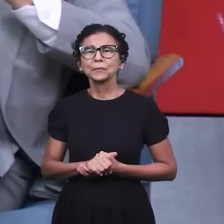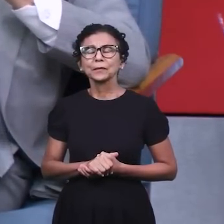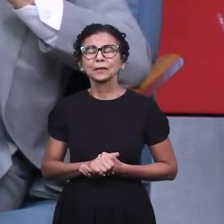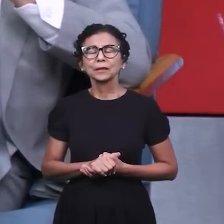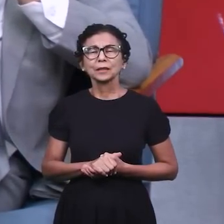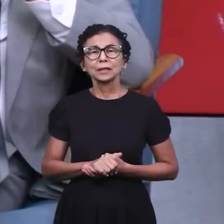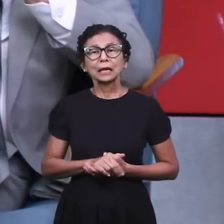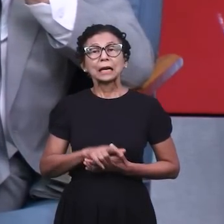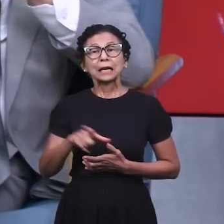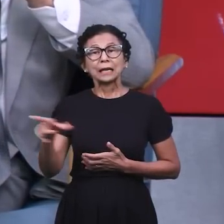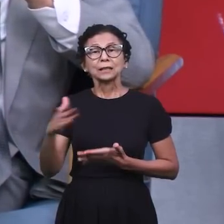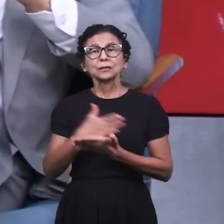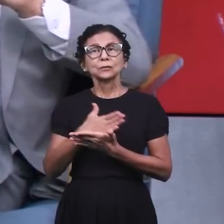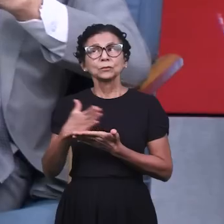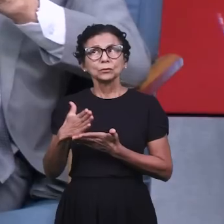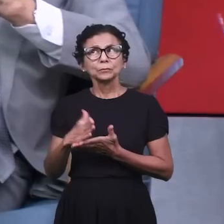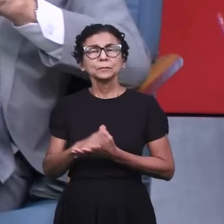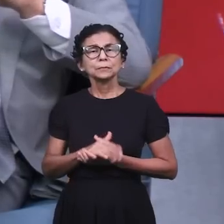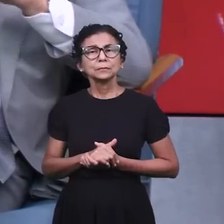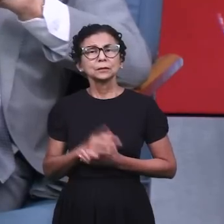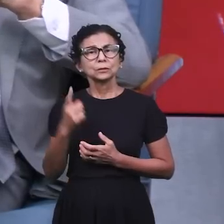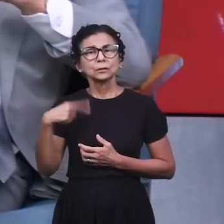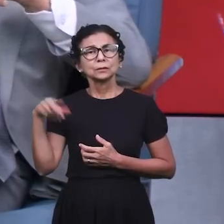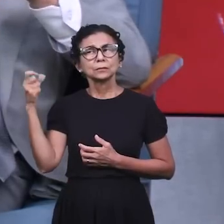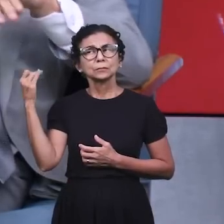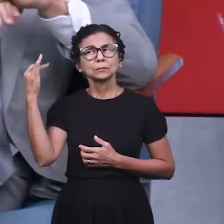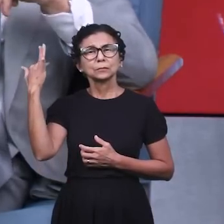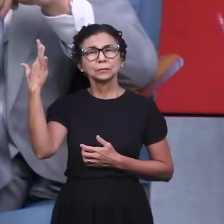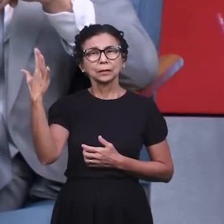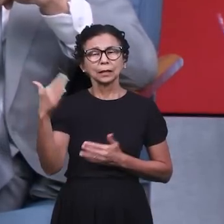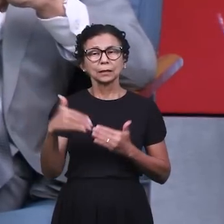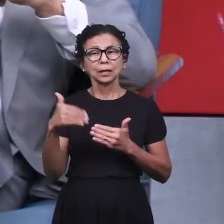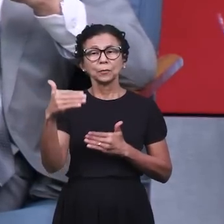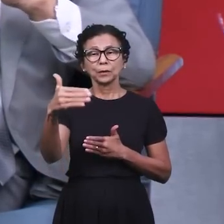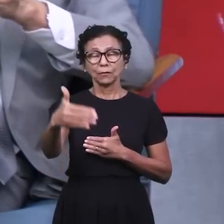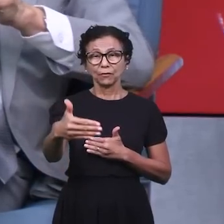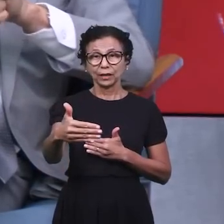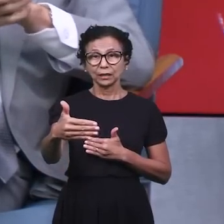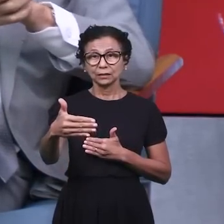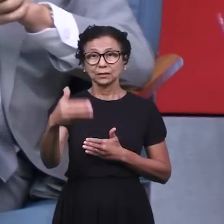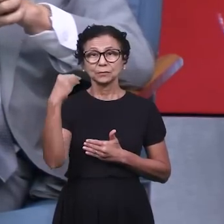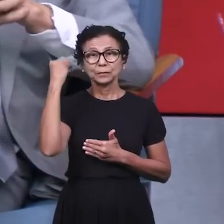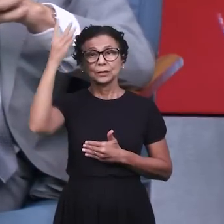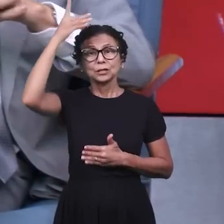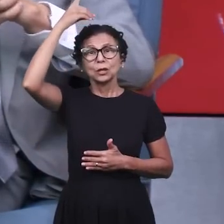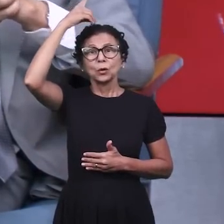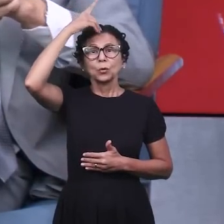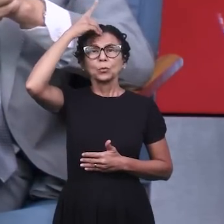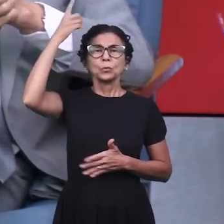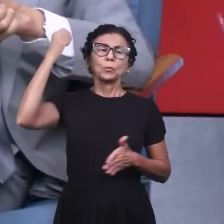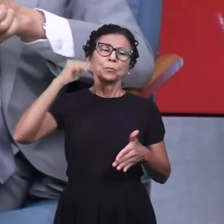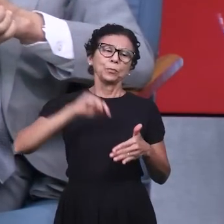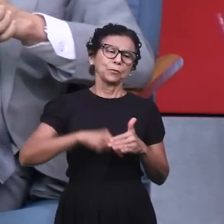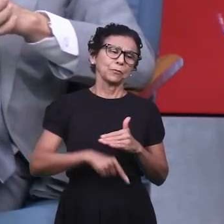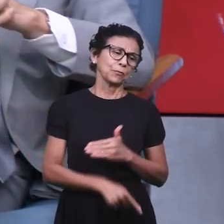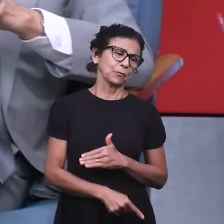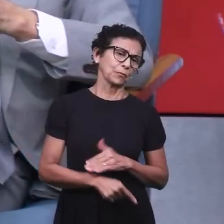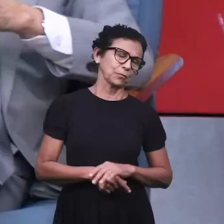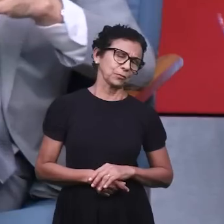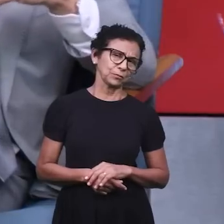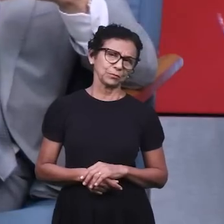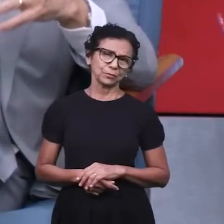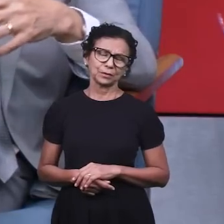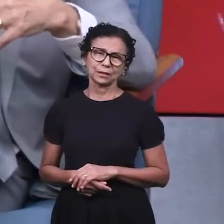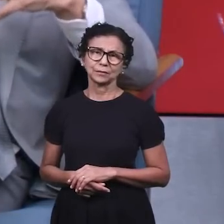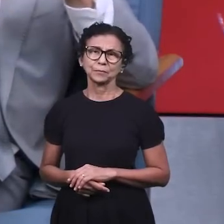A experiência dessa irmã com dons espirituais Foi uma coisa espetacular,